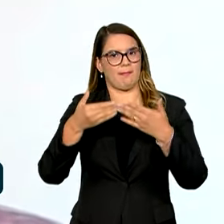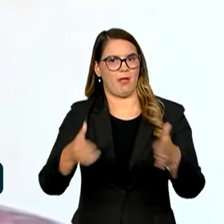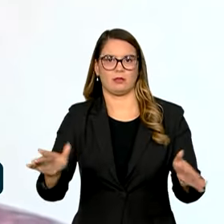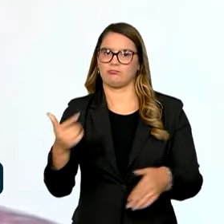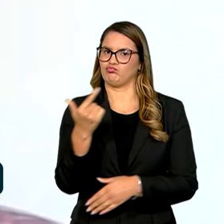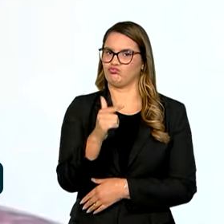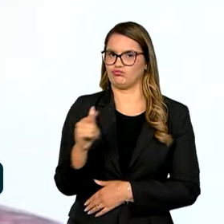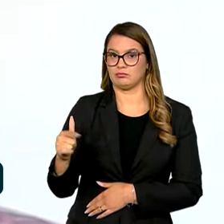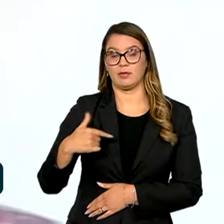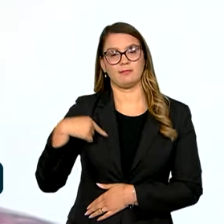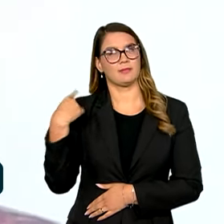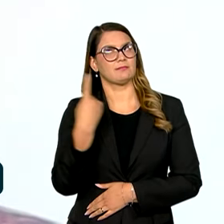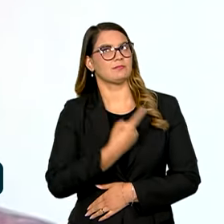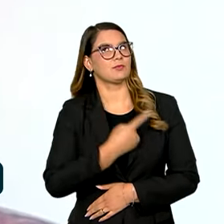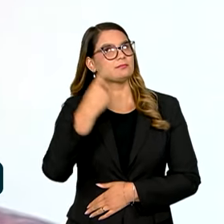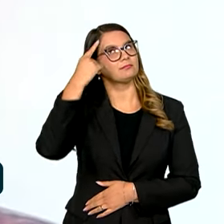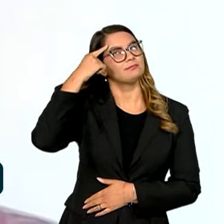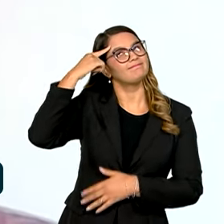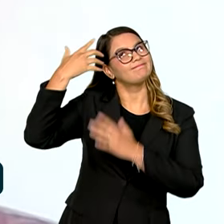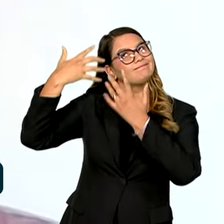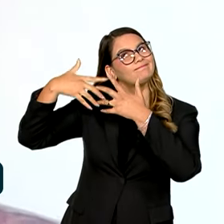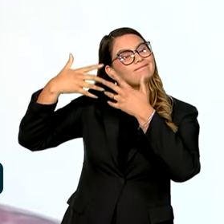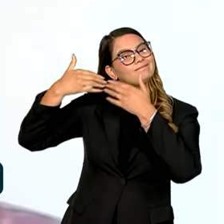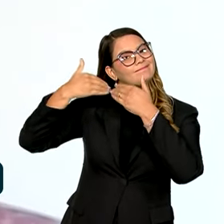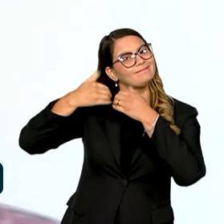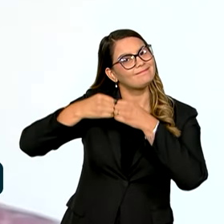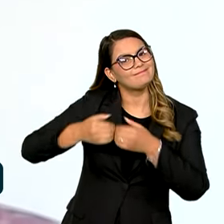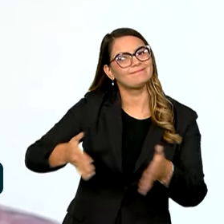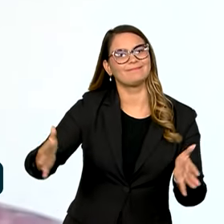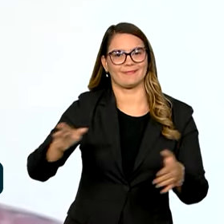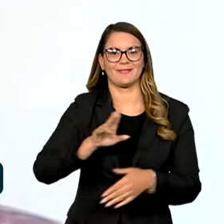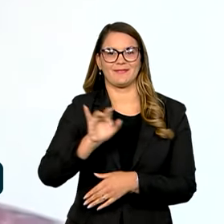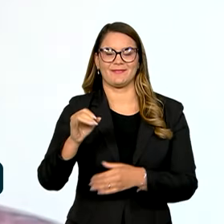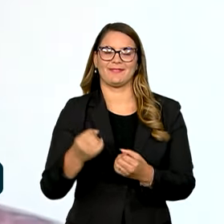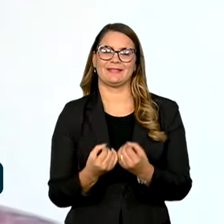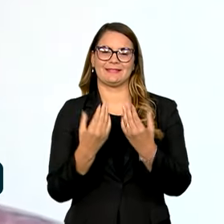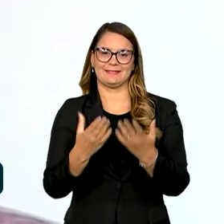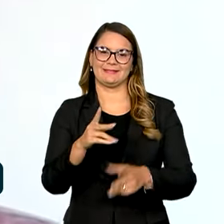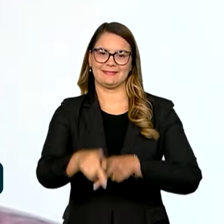algo que está na nossa agenda evolutiva e que em breve também vai ser disponibilizado para a população.